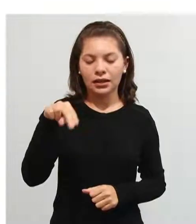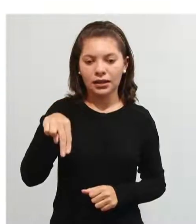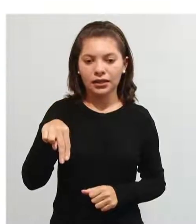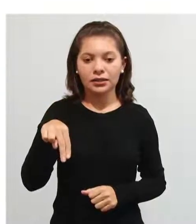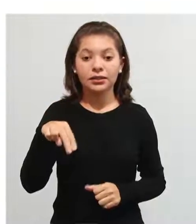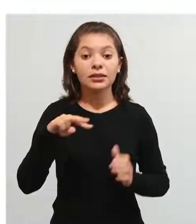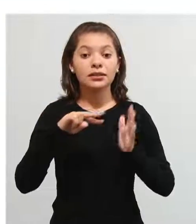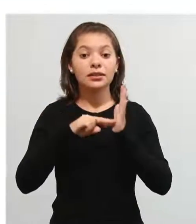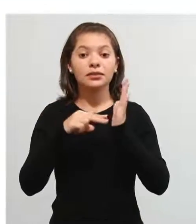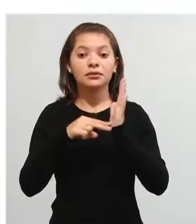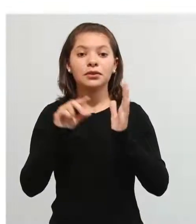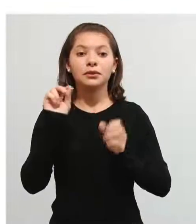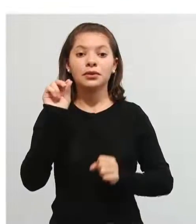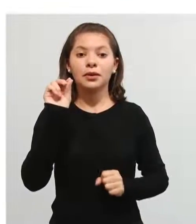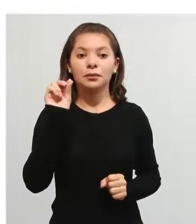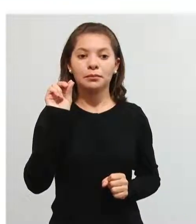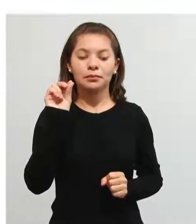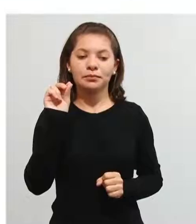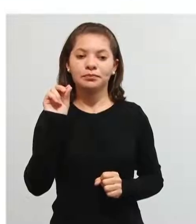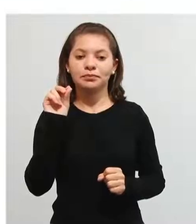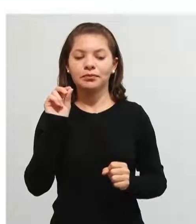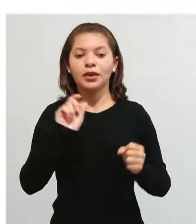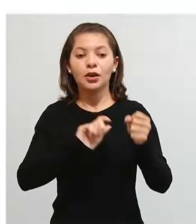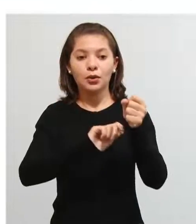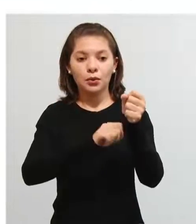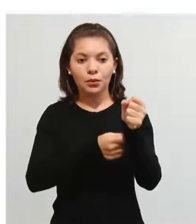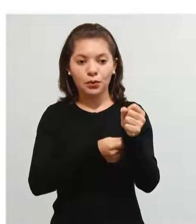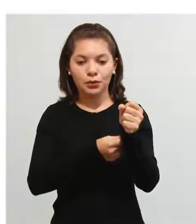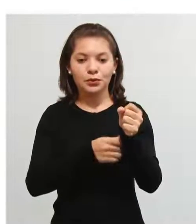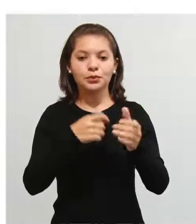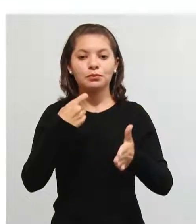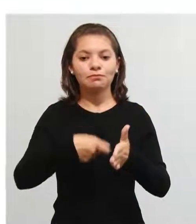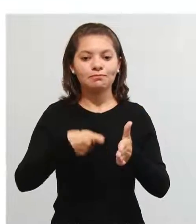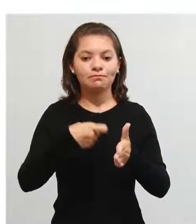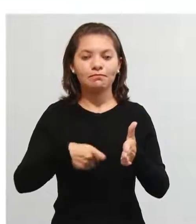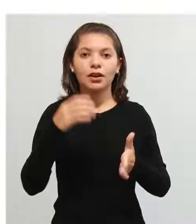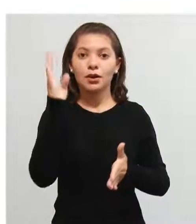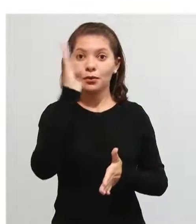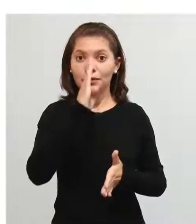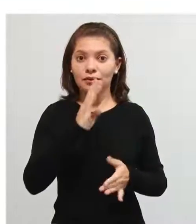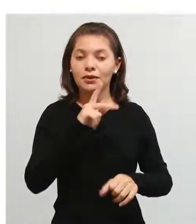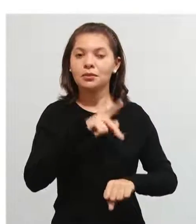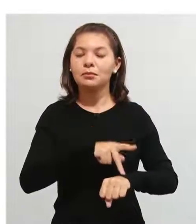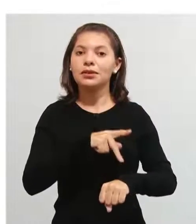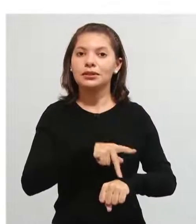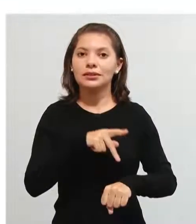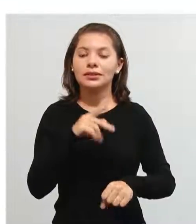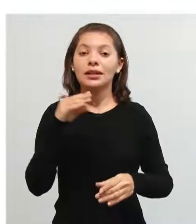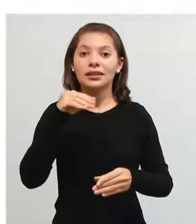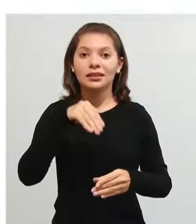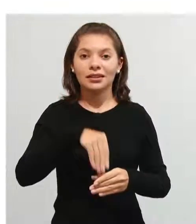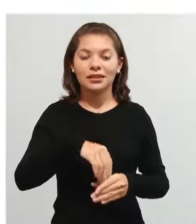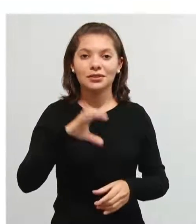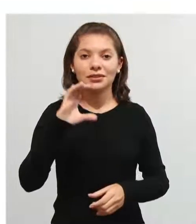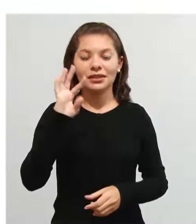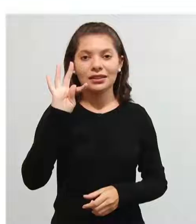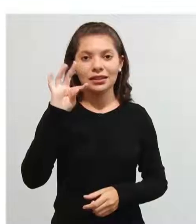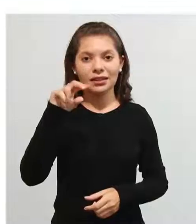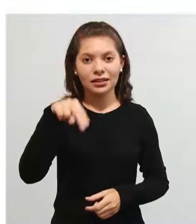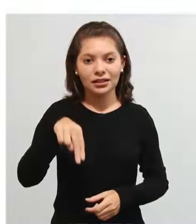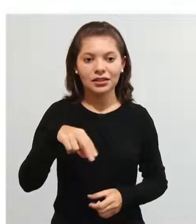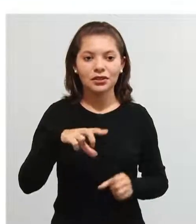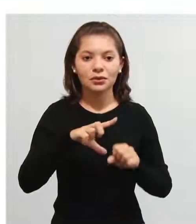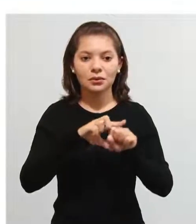significa Código Tributário Nacional. Dentro do nosso CTN, lá no artigo 96, diz o